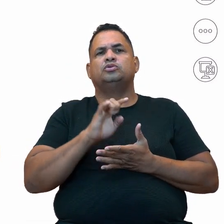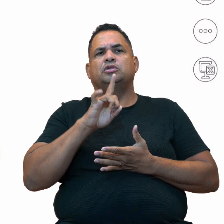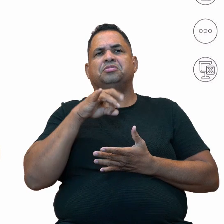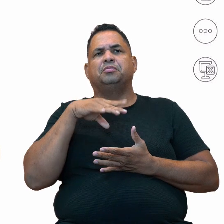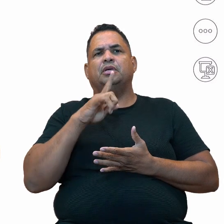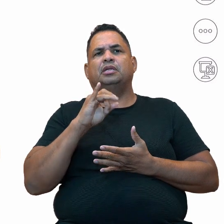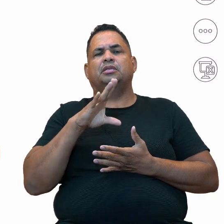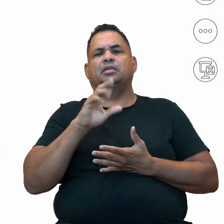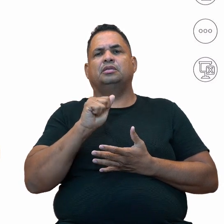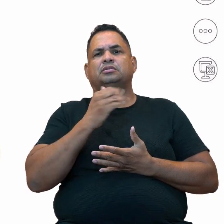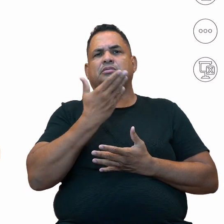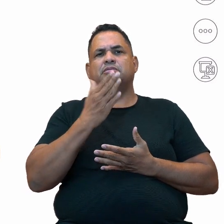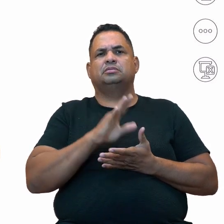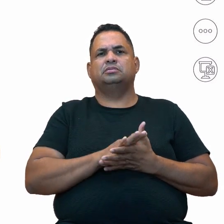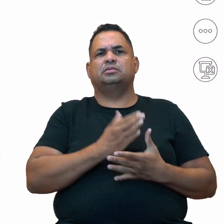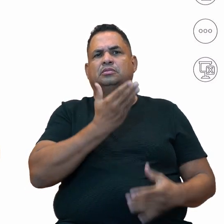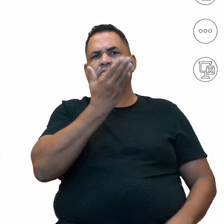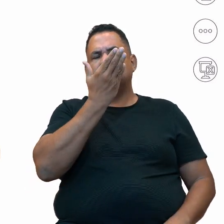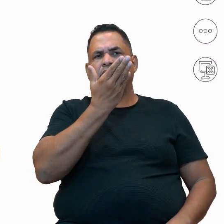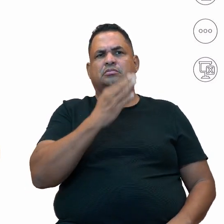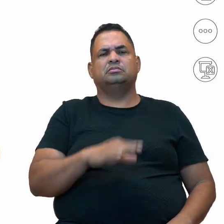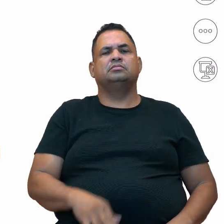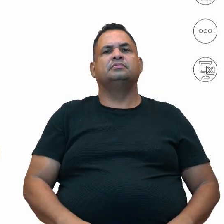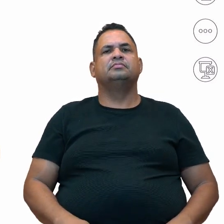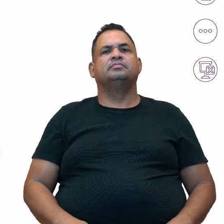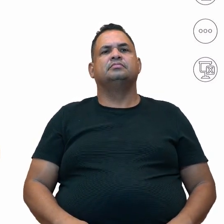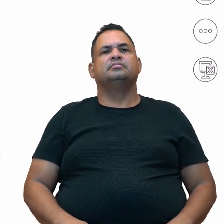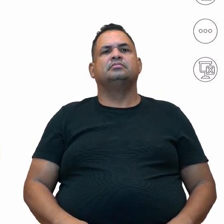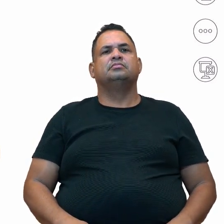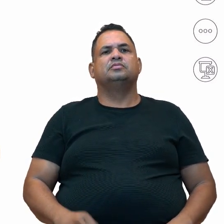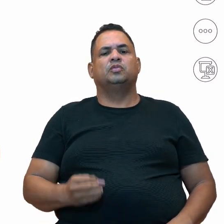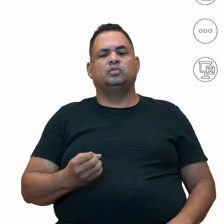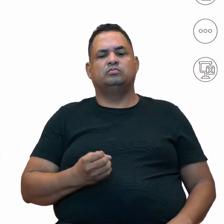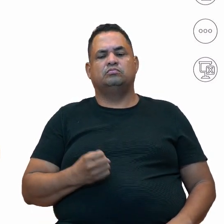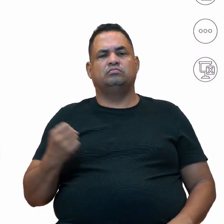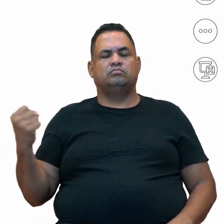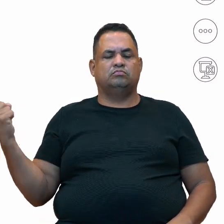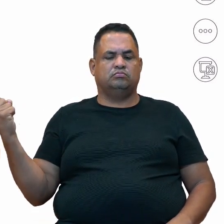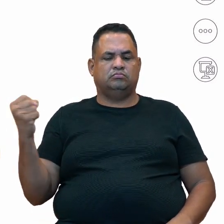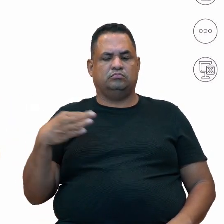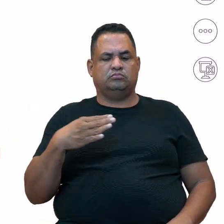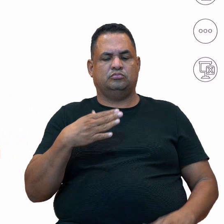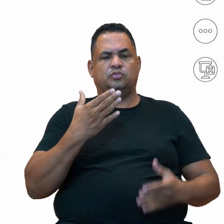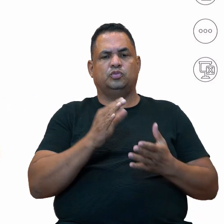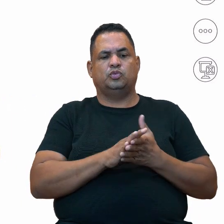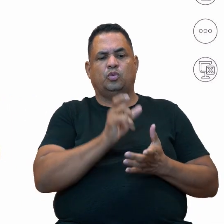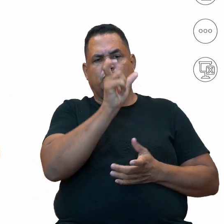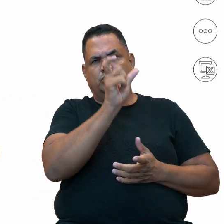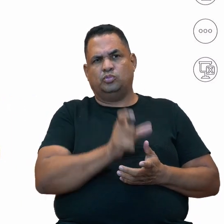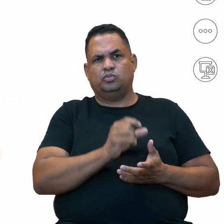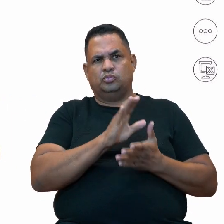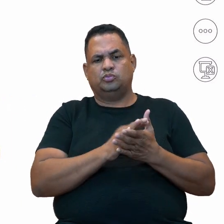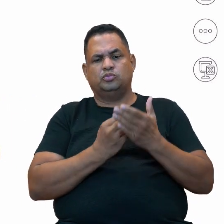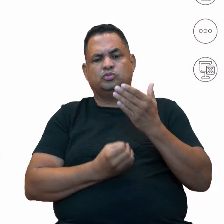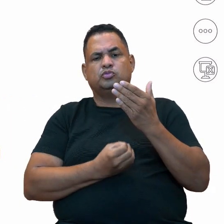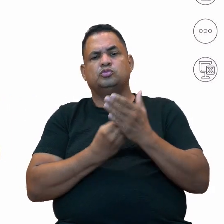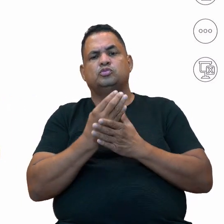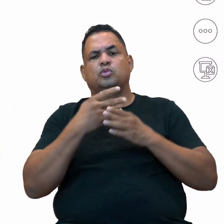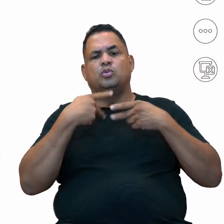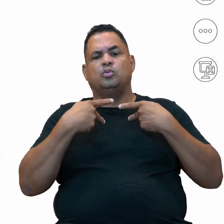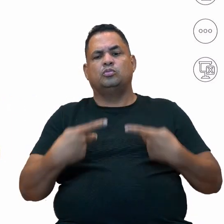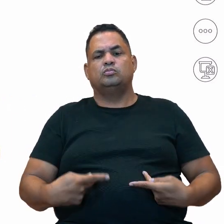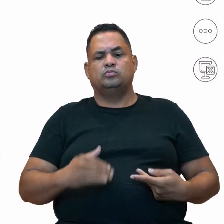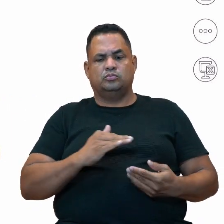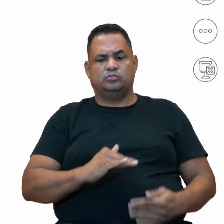né? São as esponjas. Nesse caso, um novo indivíduo brota do corpo de um adulto. Aqui